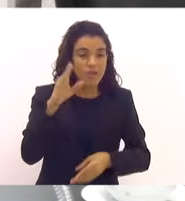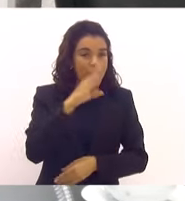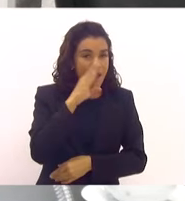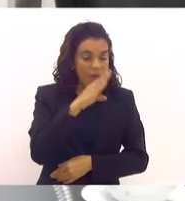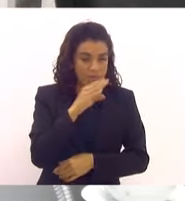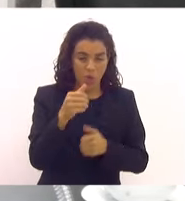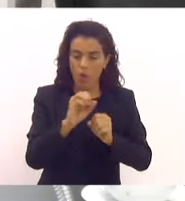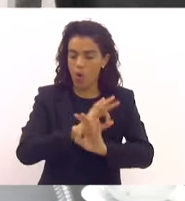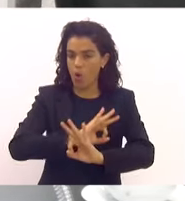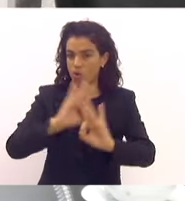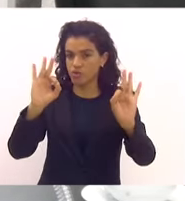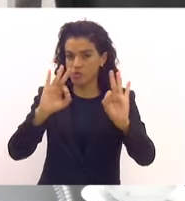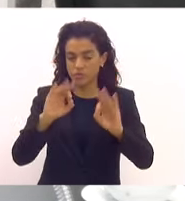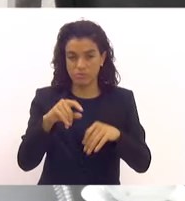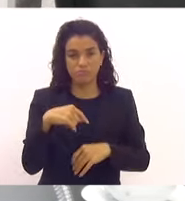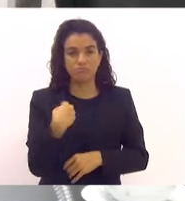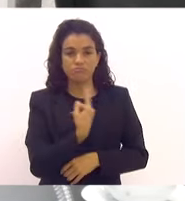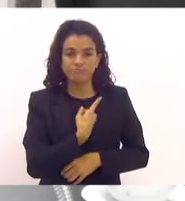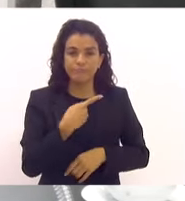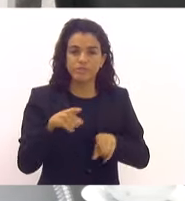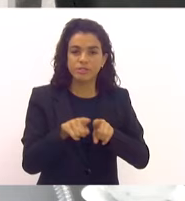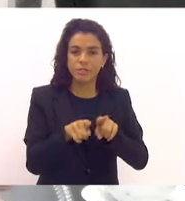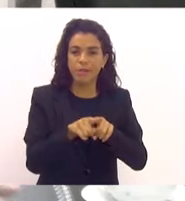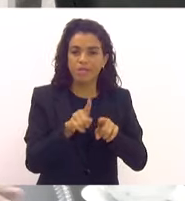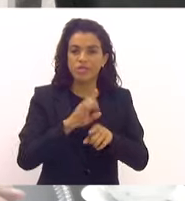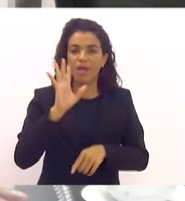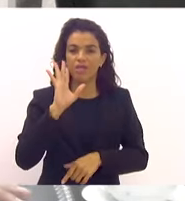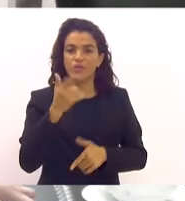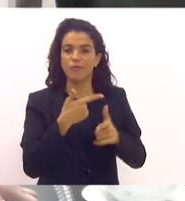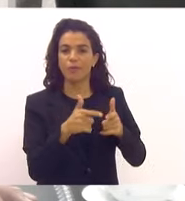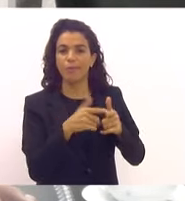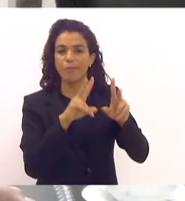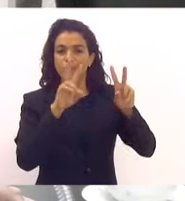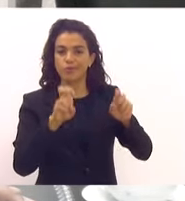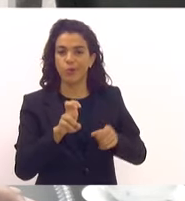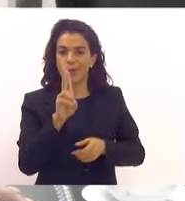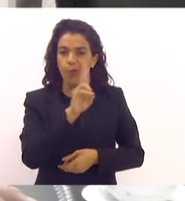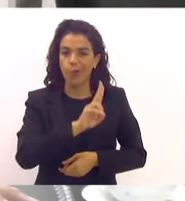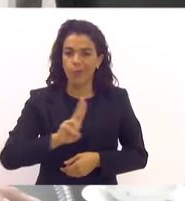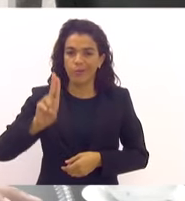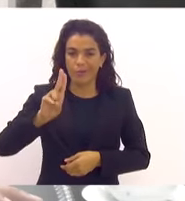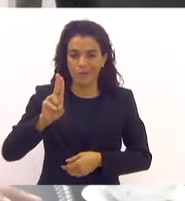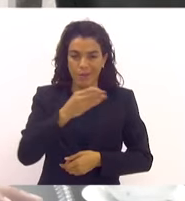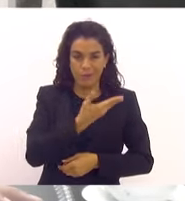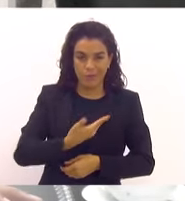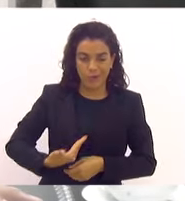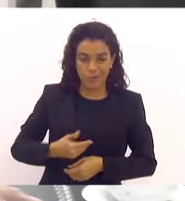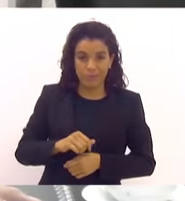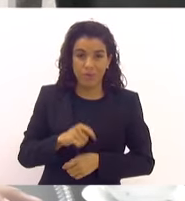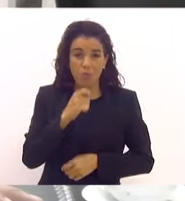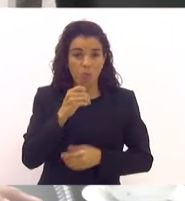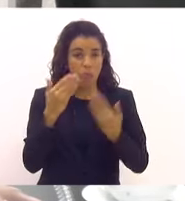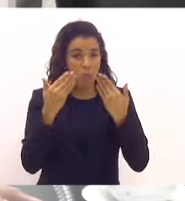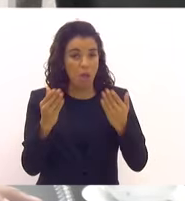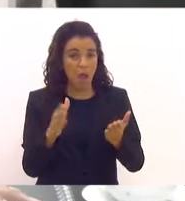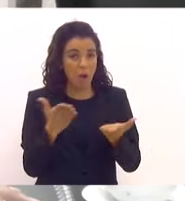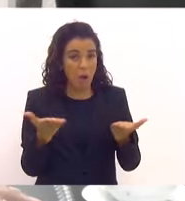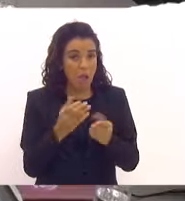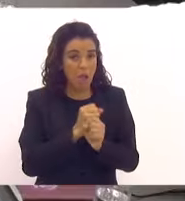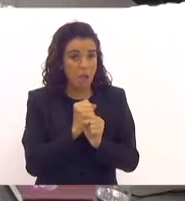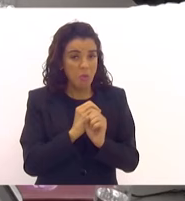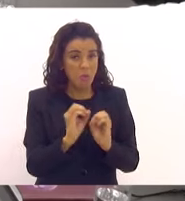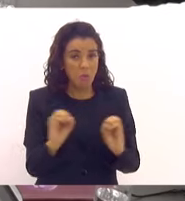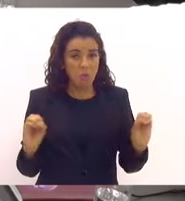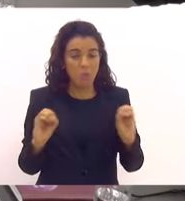possível. Ótimo. Que a gente já desengarrafa aí a lista de utilidades públicas, que a gente não apreciou nenhuma esse ano.